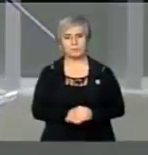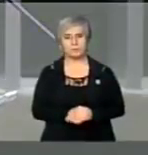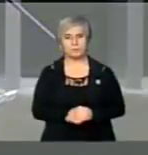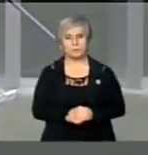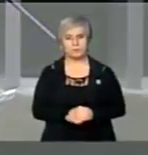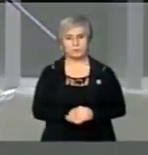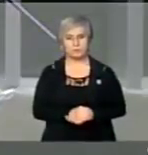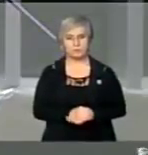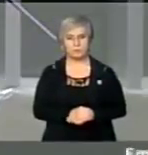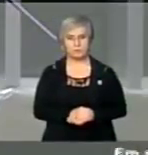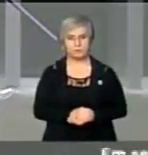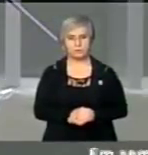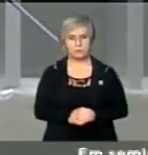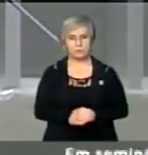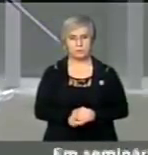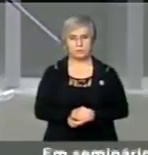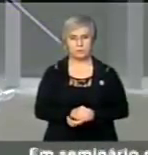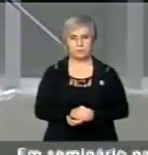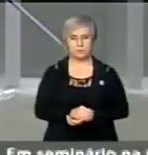Para concluir, deputado.